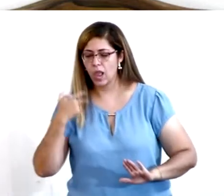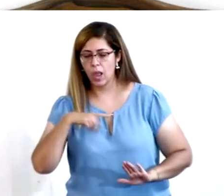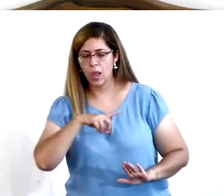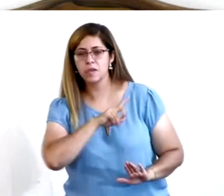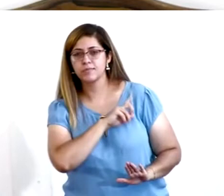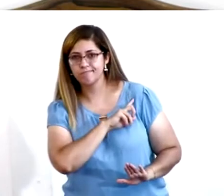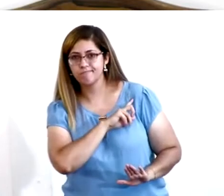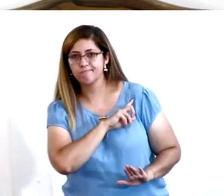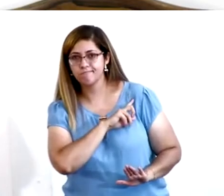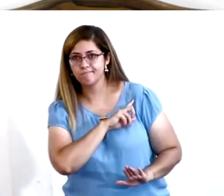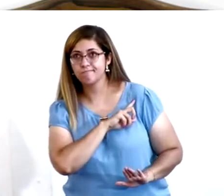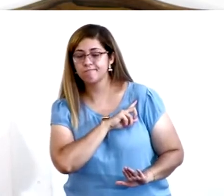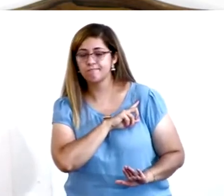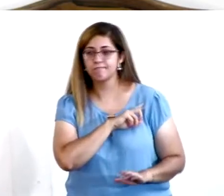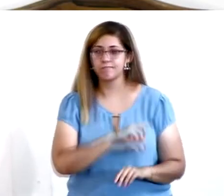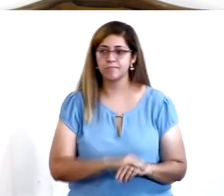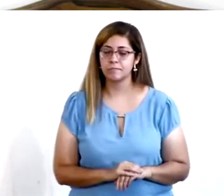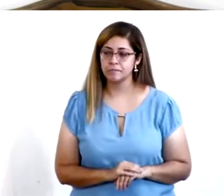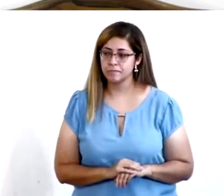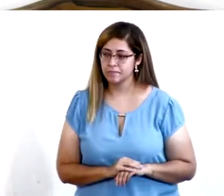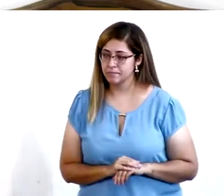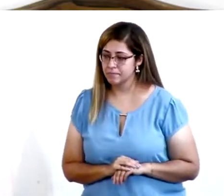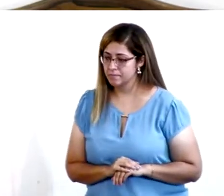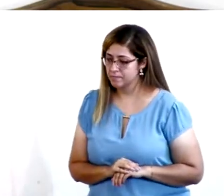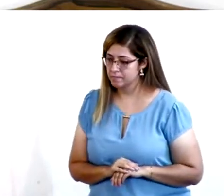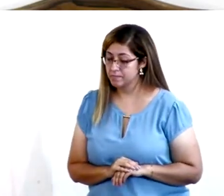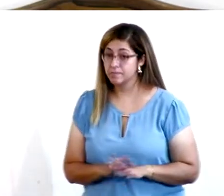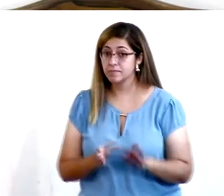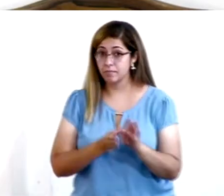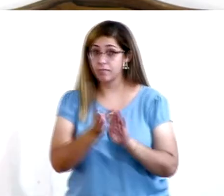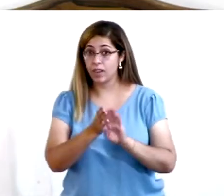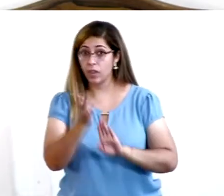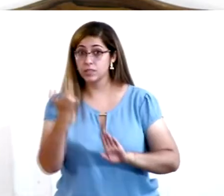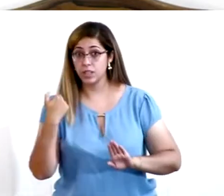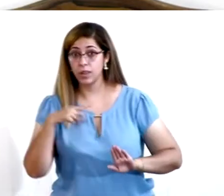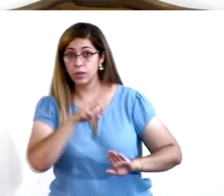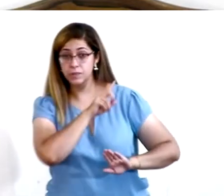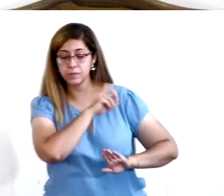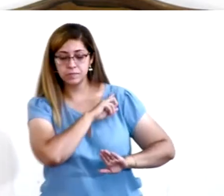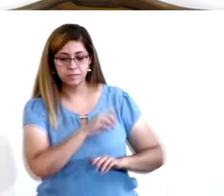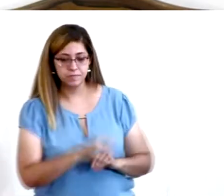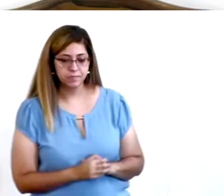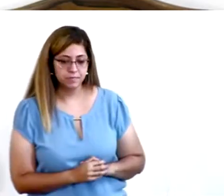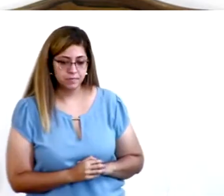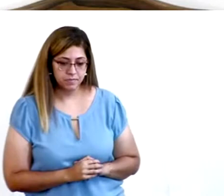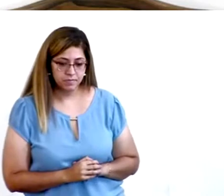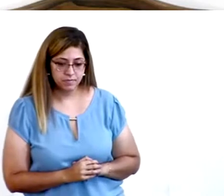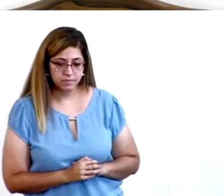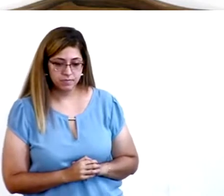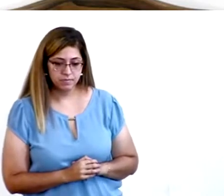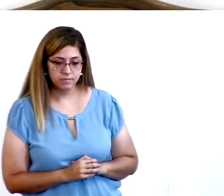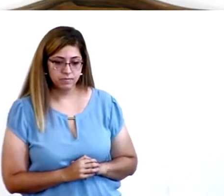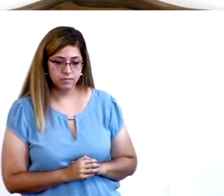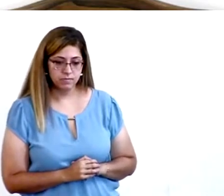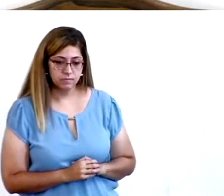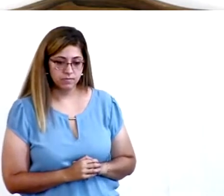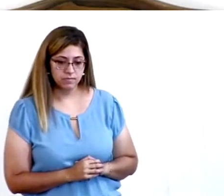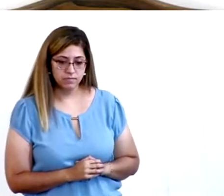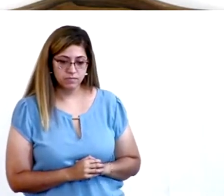lá, isso é para nós, meus irmãos, isso é para você. Pode ser que esses sejam